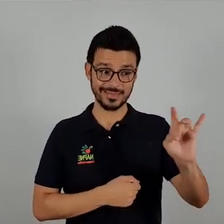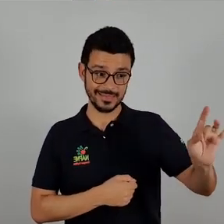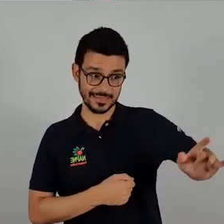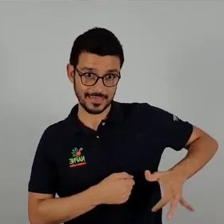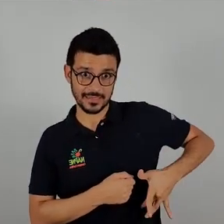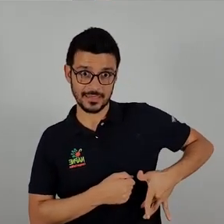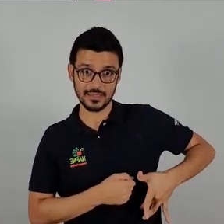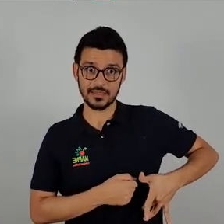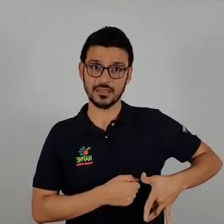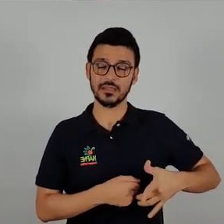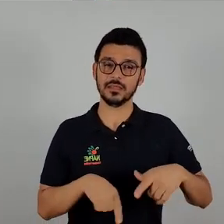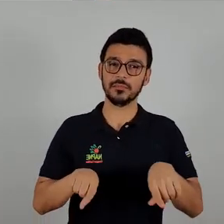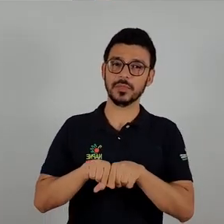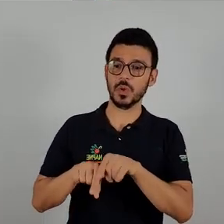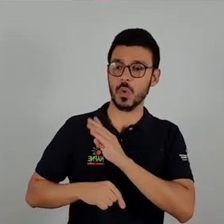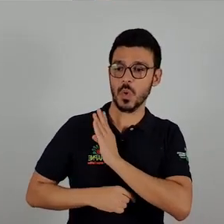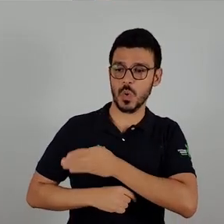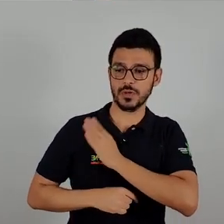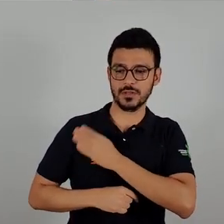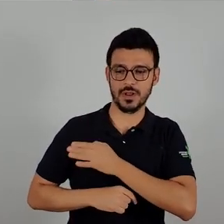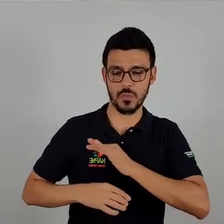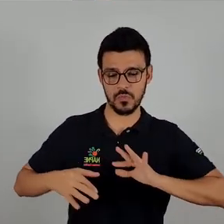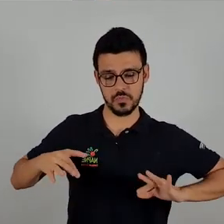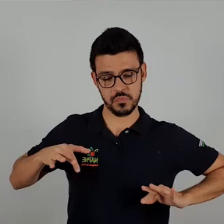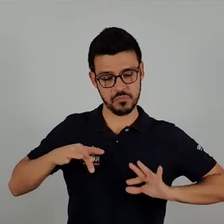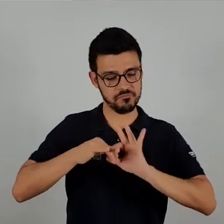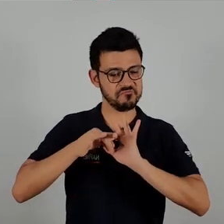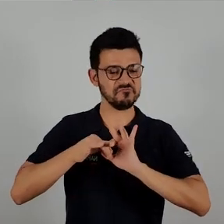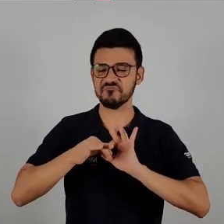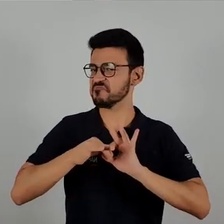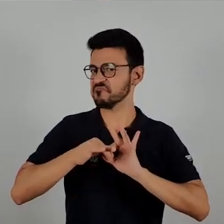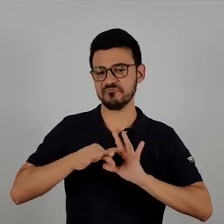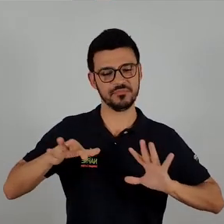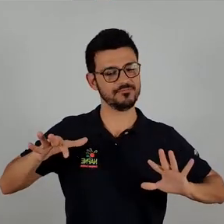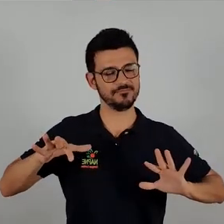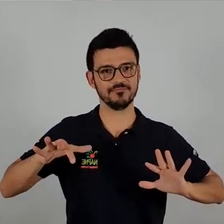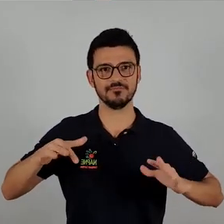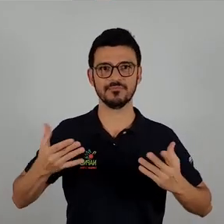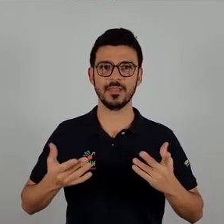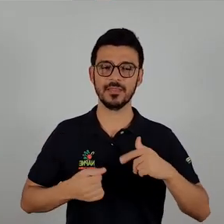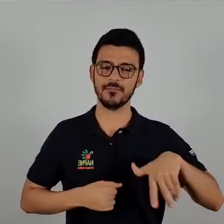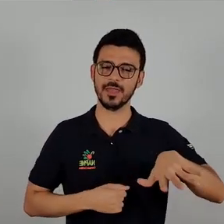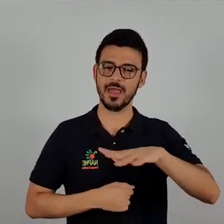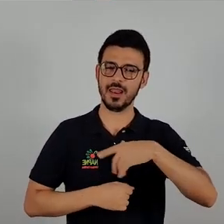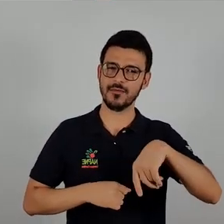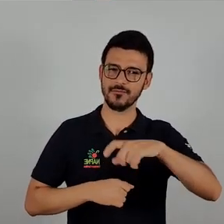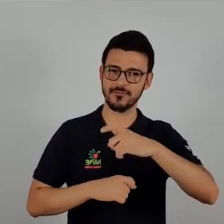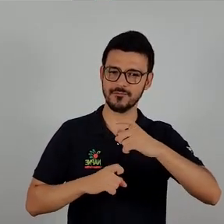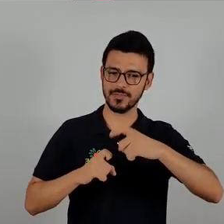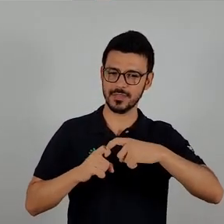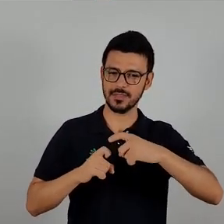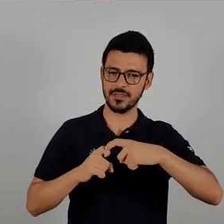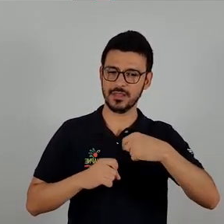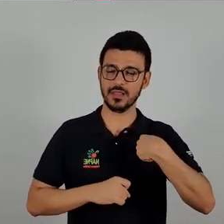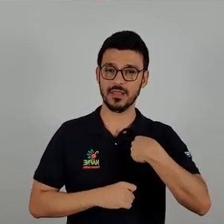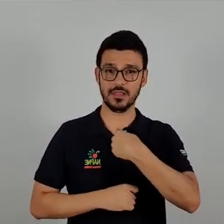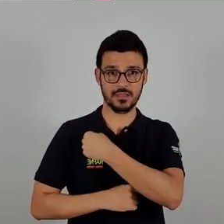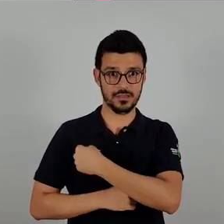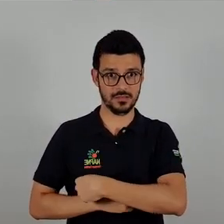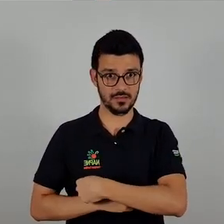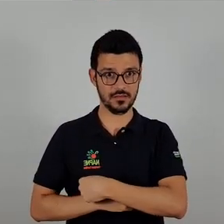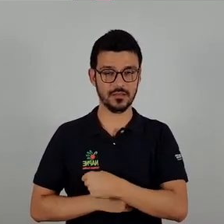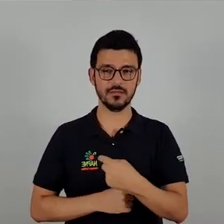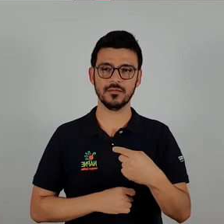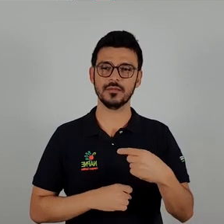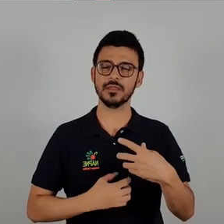frente a contrariedades, ou seja, fui contrariado, fiquei nervoso. Senão eu fico calmo. Insegurança, aversão ao coito, aversão ao